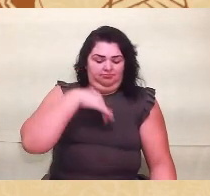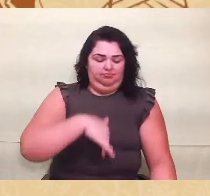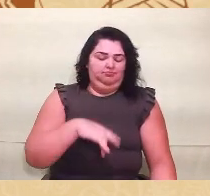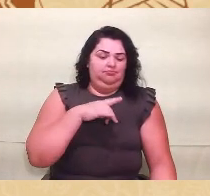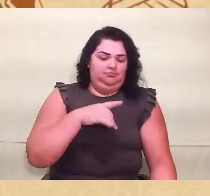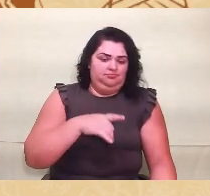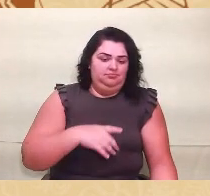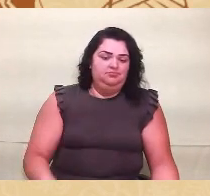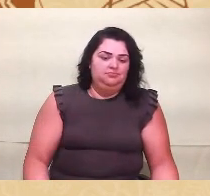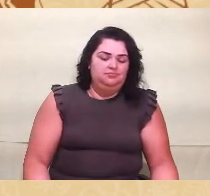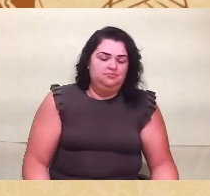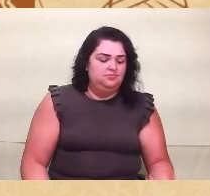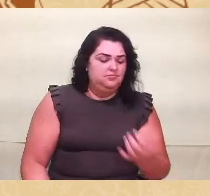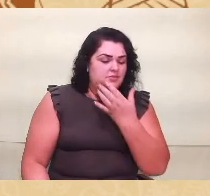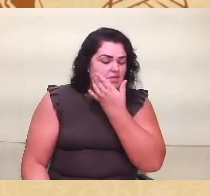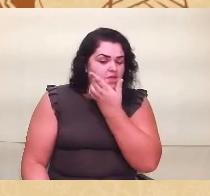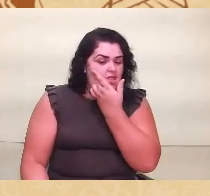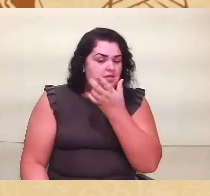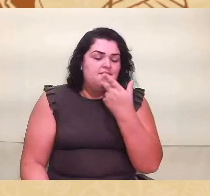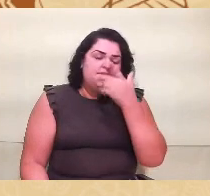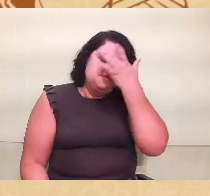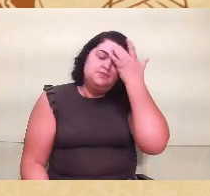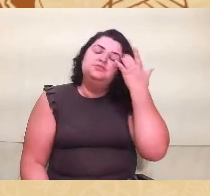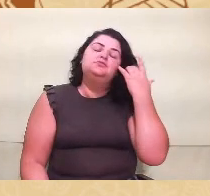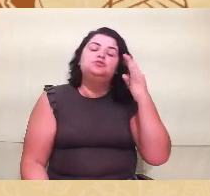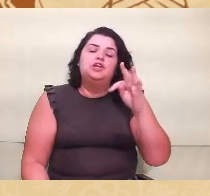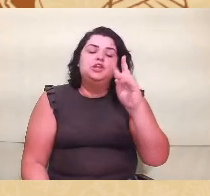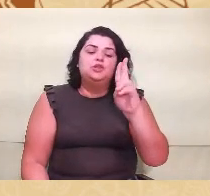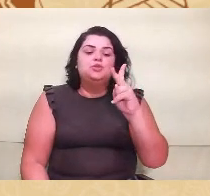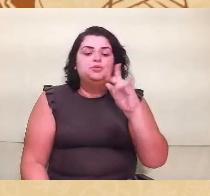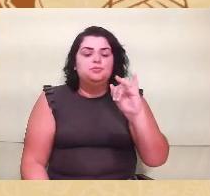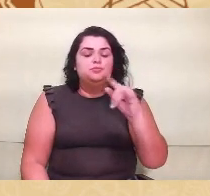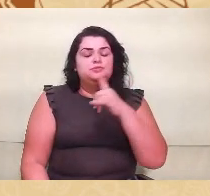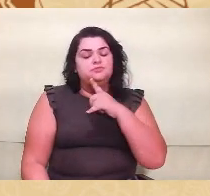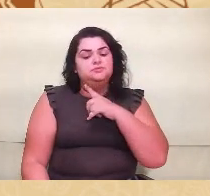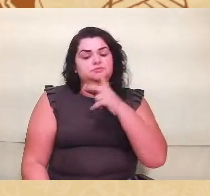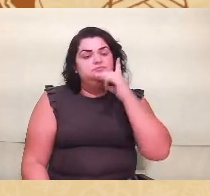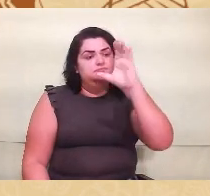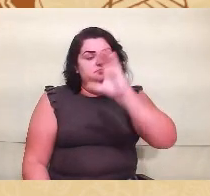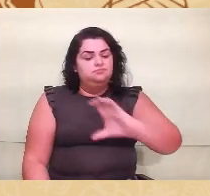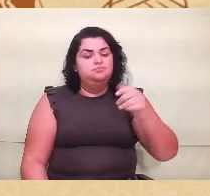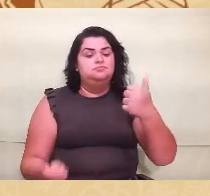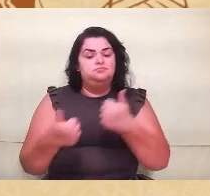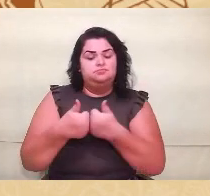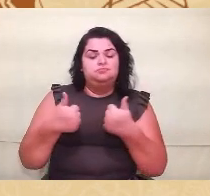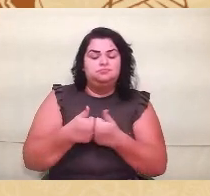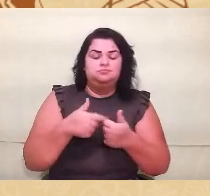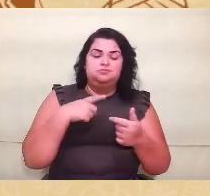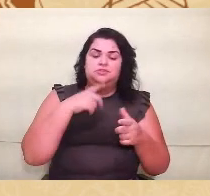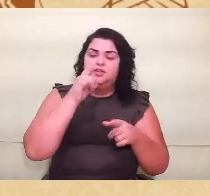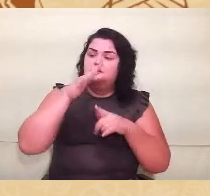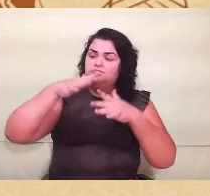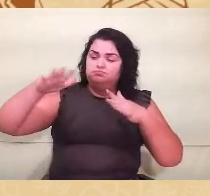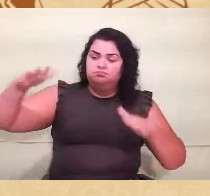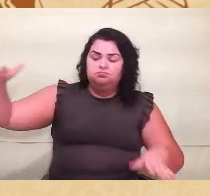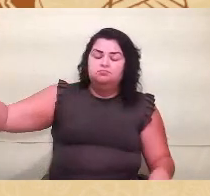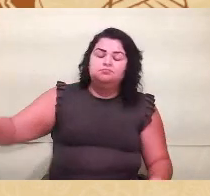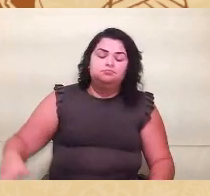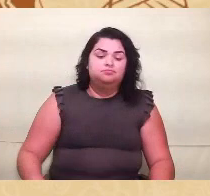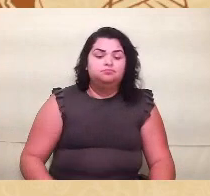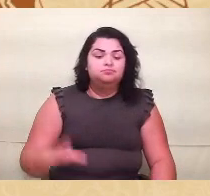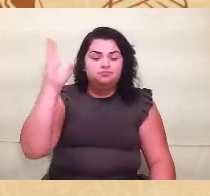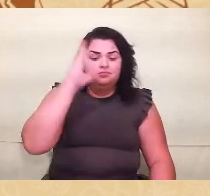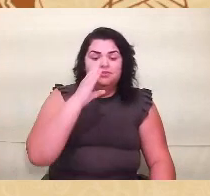povo, o povo tupi, que está aqui da faixa litorânea. Né? Eu estou falando daqui porque eu estou perto do mar. Né? Então, aqui é onde que o Brasil começou a